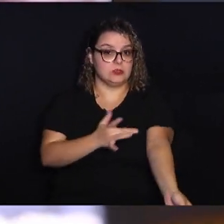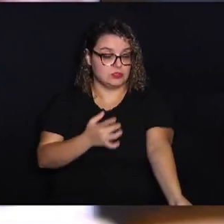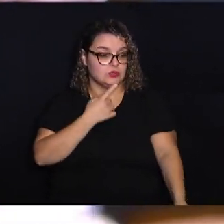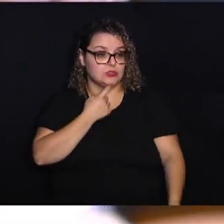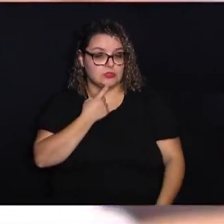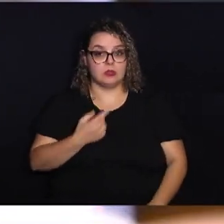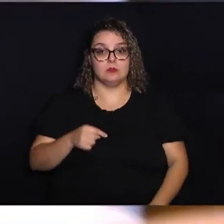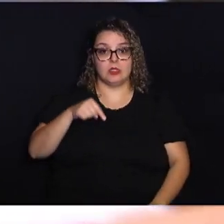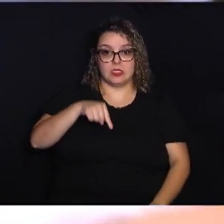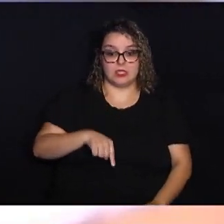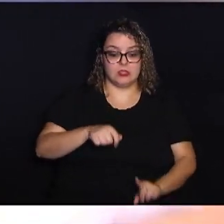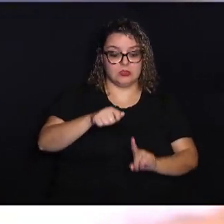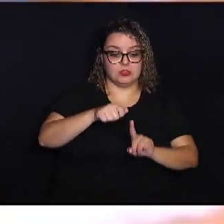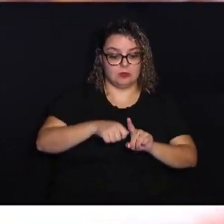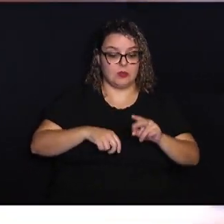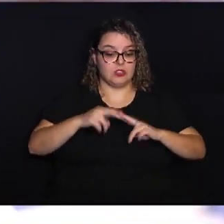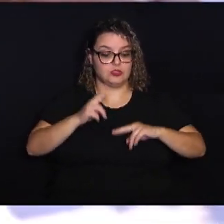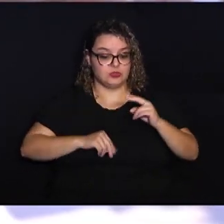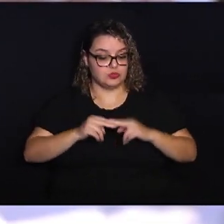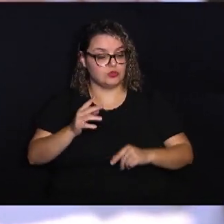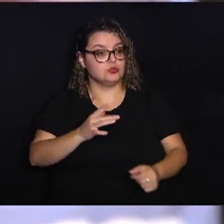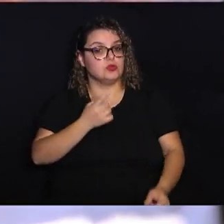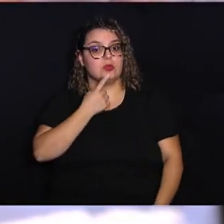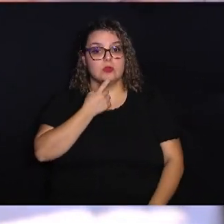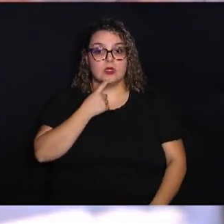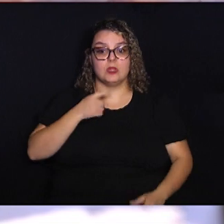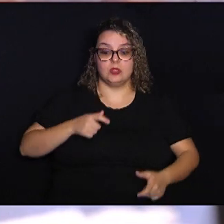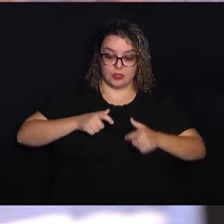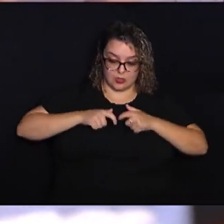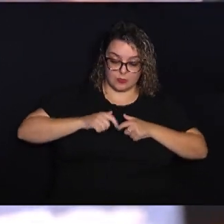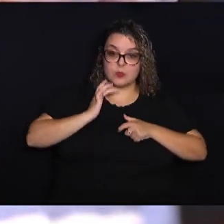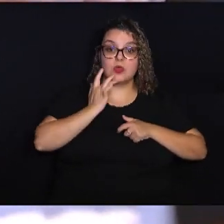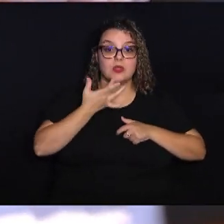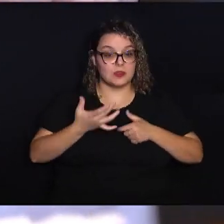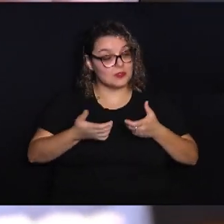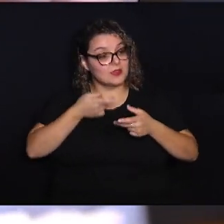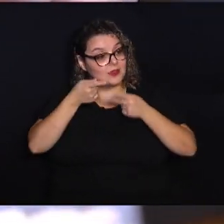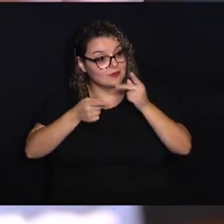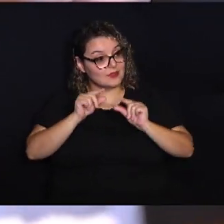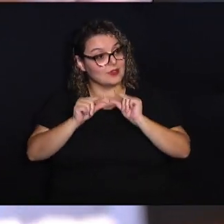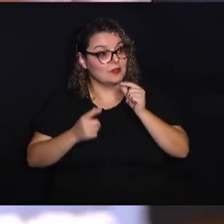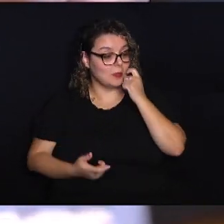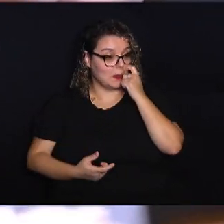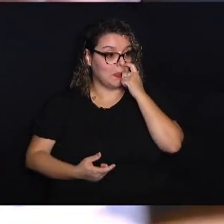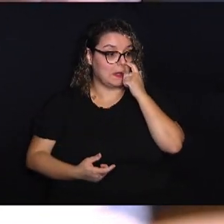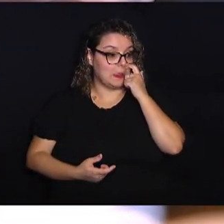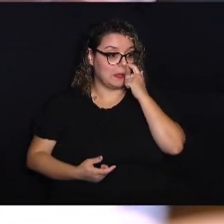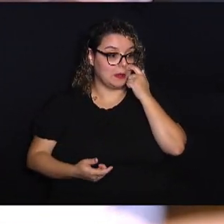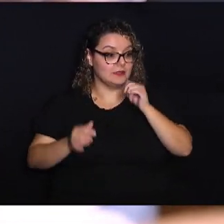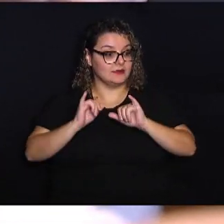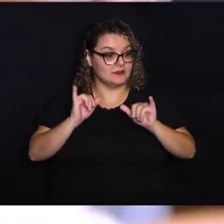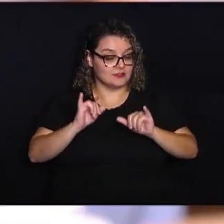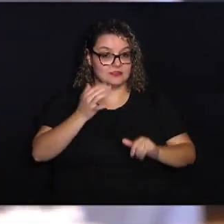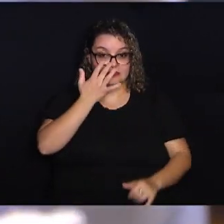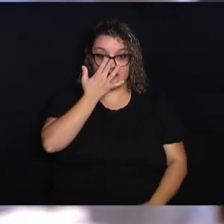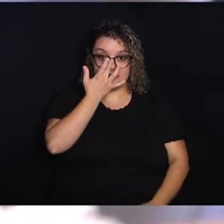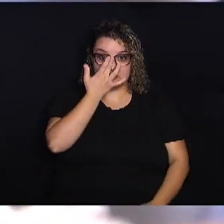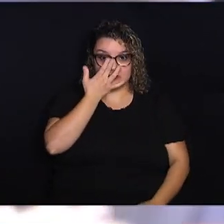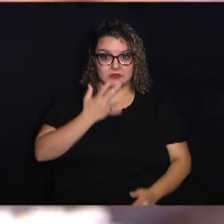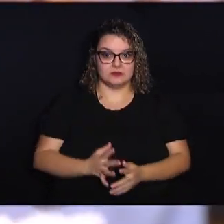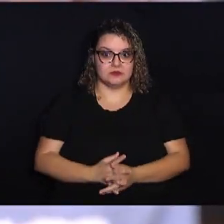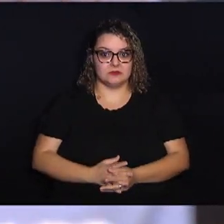Vermelho, o mote da campanha é quem doa sangue é medalhista de ouro. Gostaria que você falasse um pouquinho aí dessa campanha que